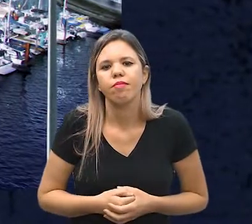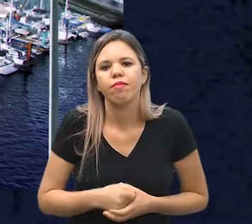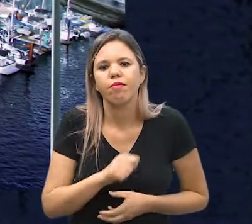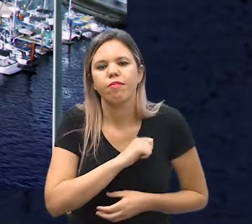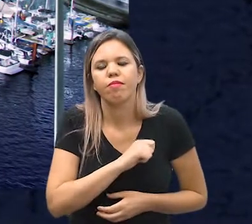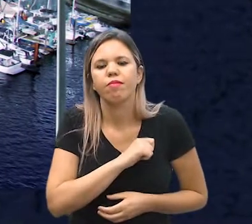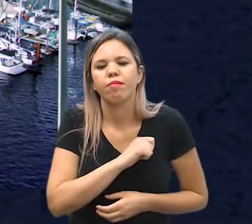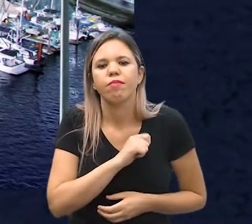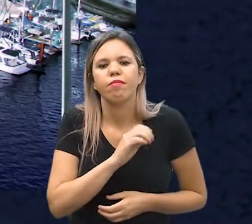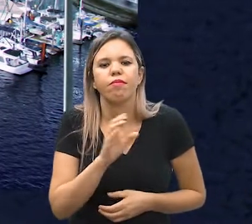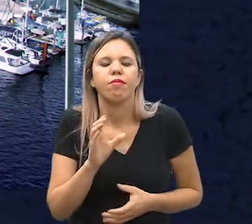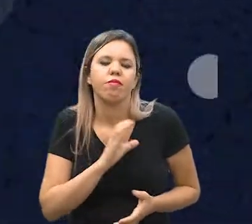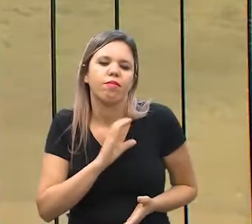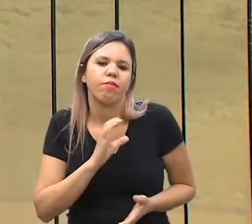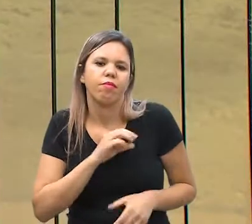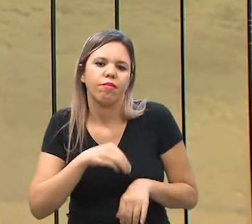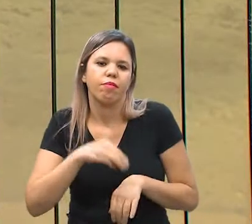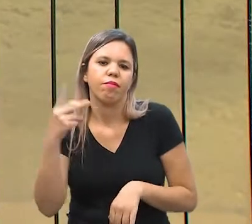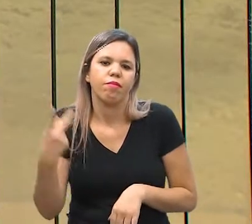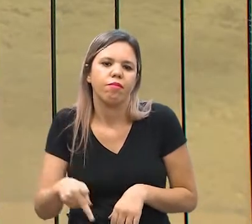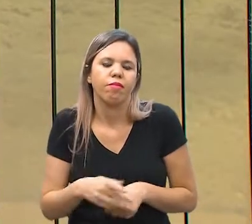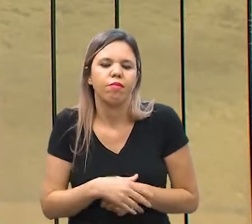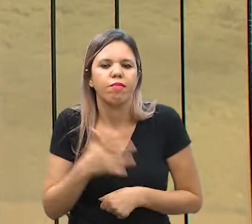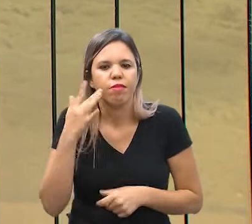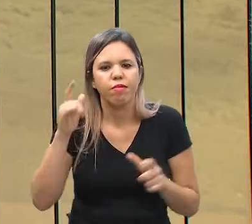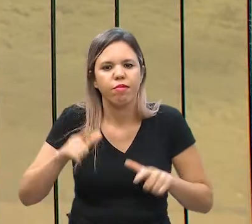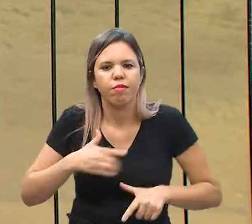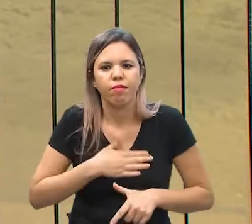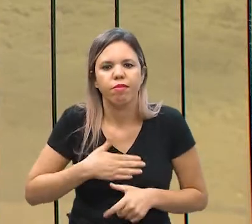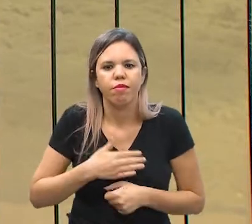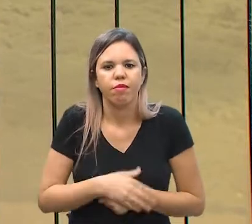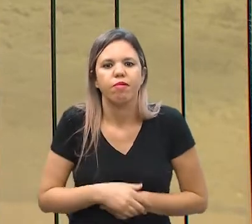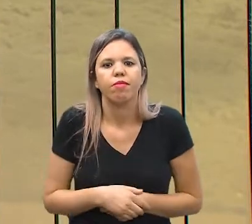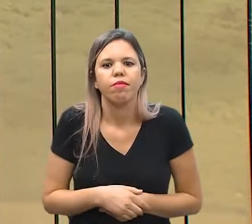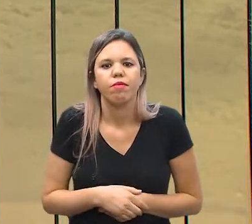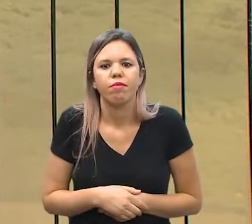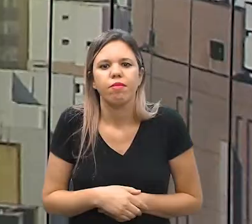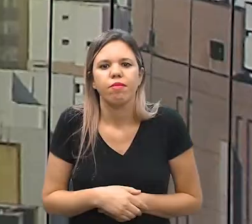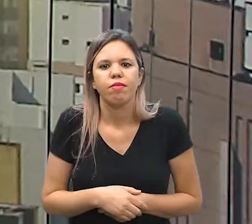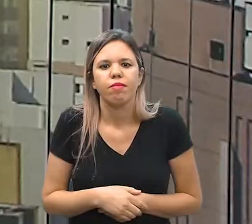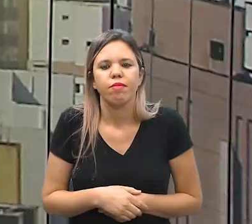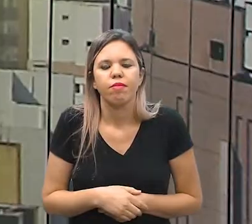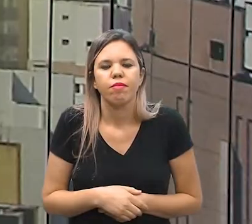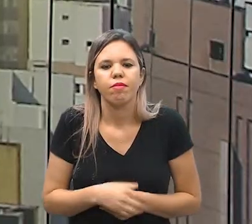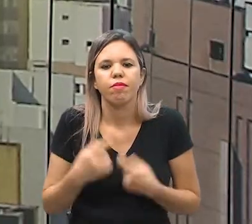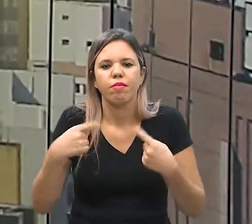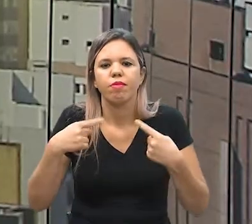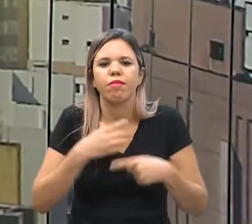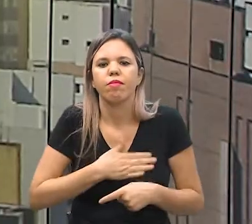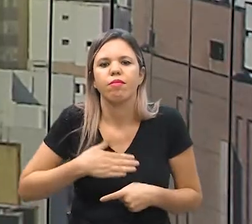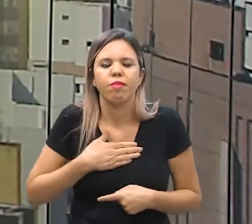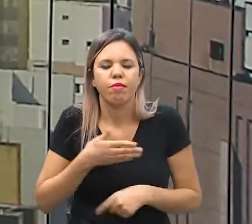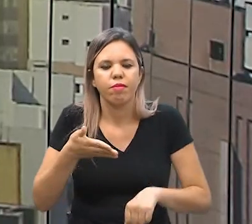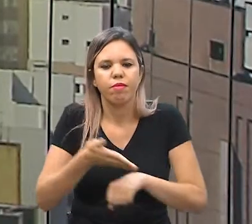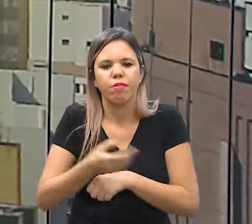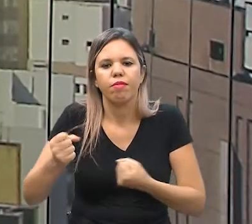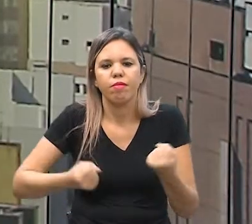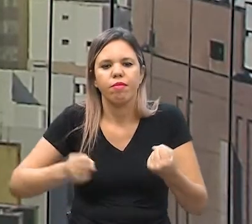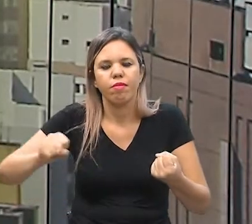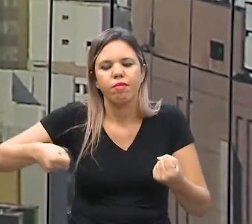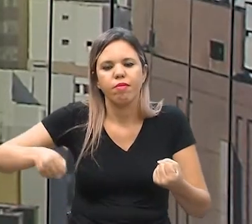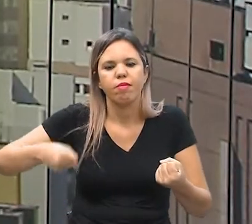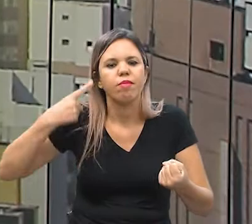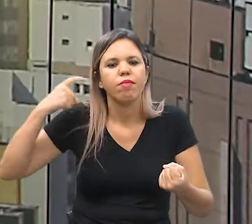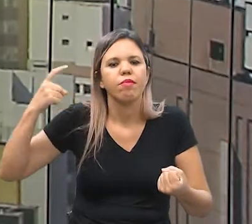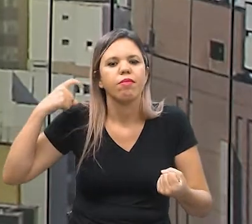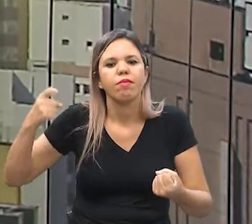Canadá, queria fazer mestrado lá, acho que é um lugar que vem aqui na minha cabeça. Tipo de música favorita? Entrou no carro, ligou o rádio,